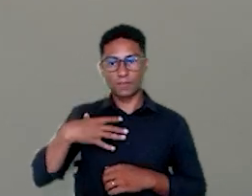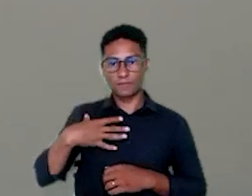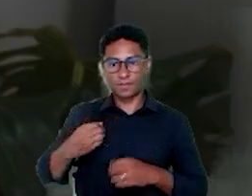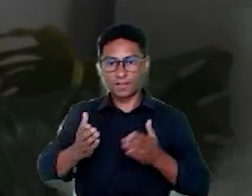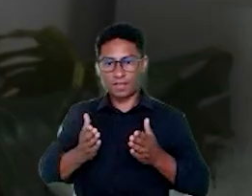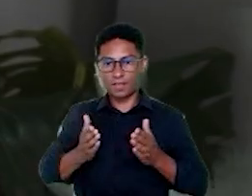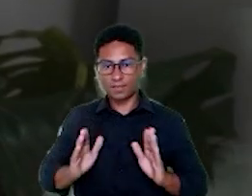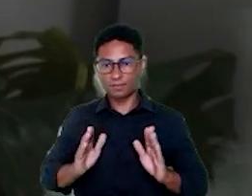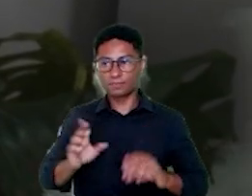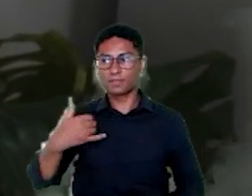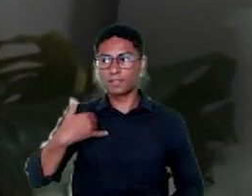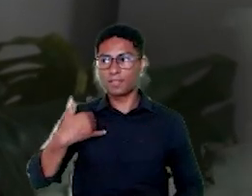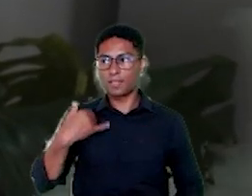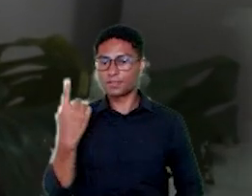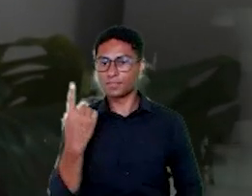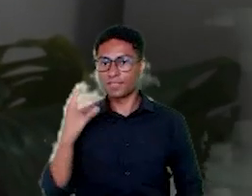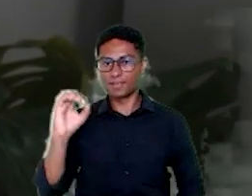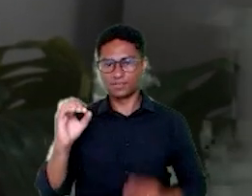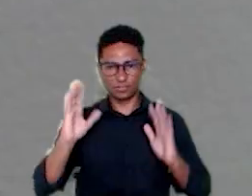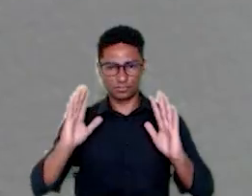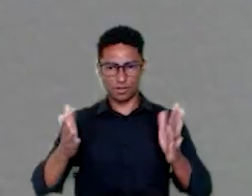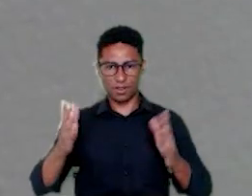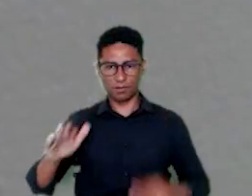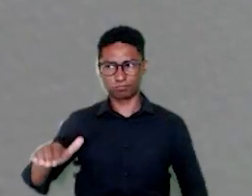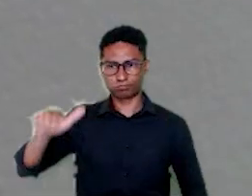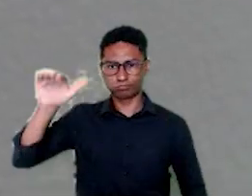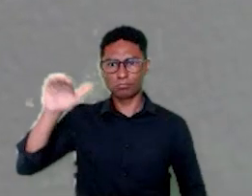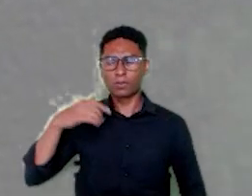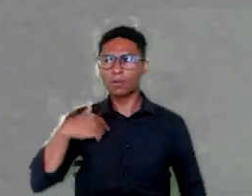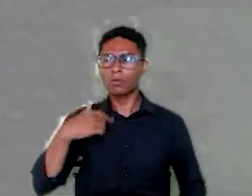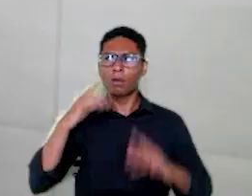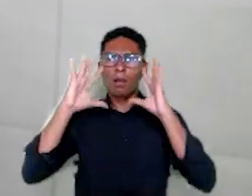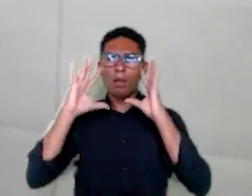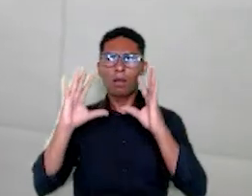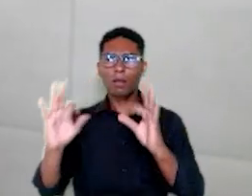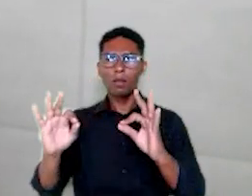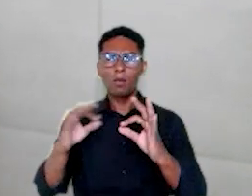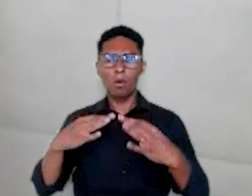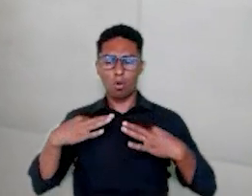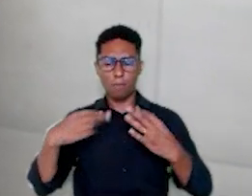10 anos, me despertou esse interesse, né, pelo universo infantil.